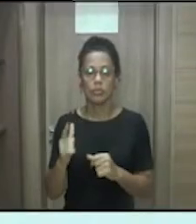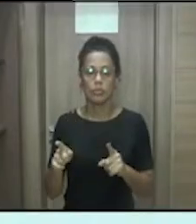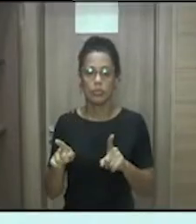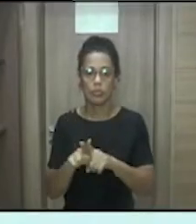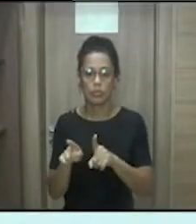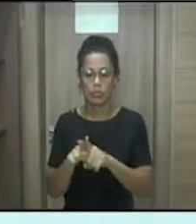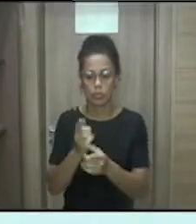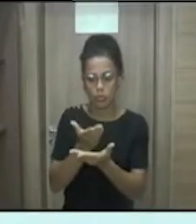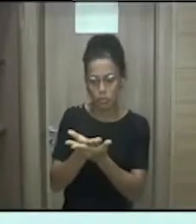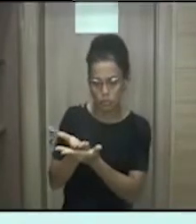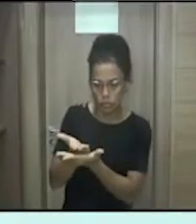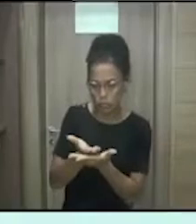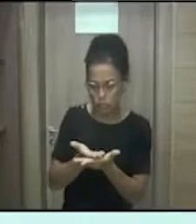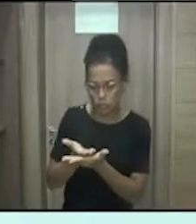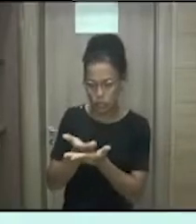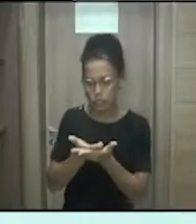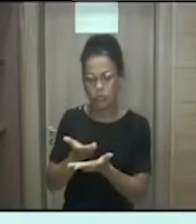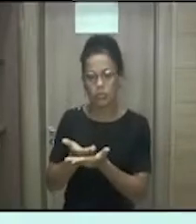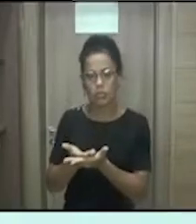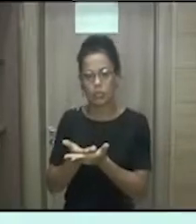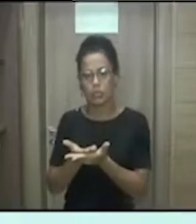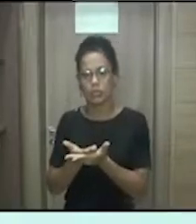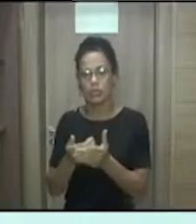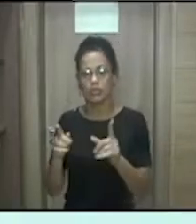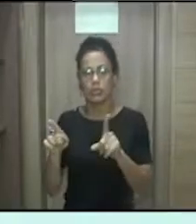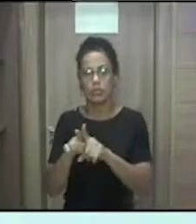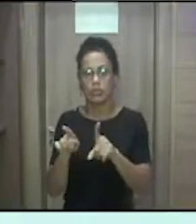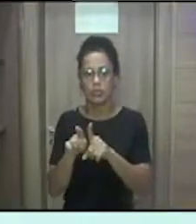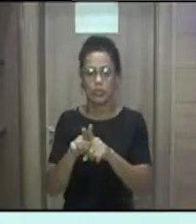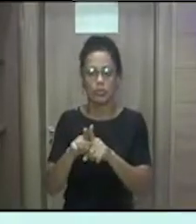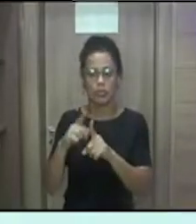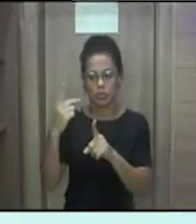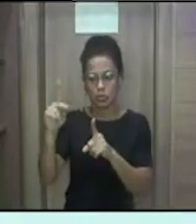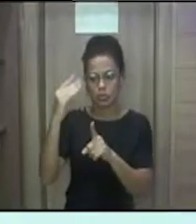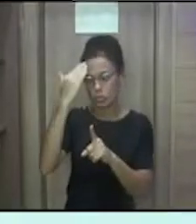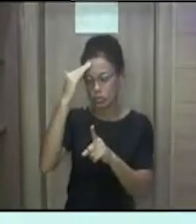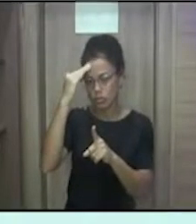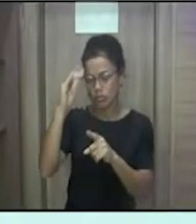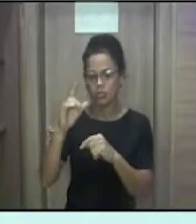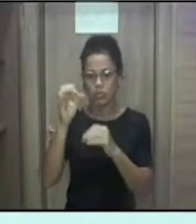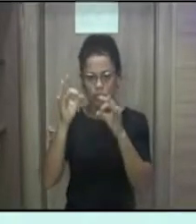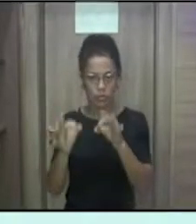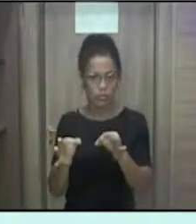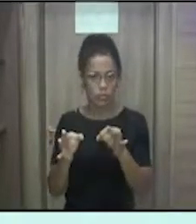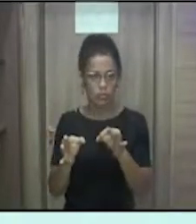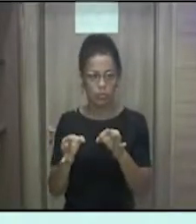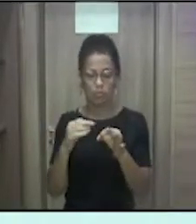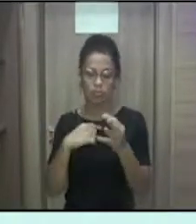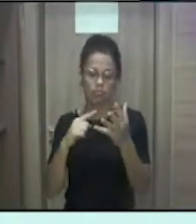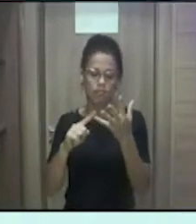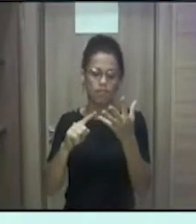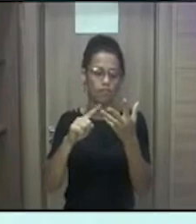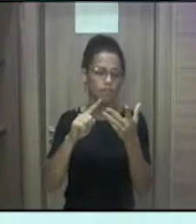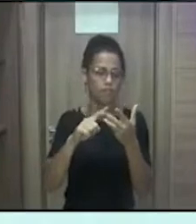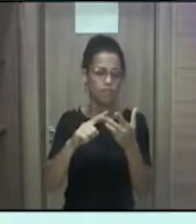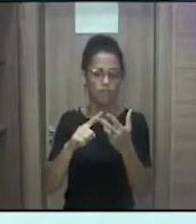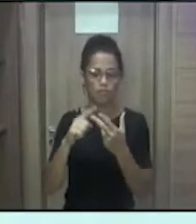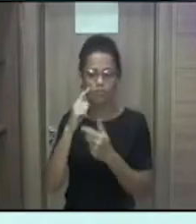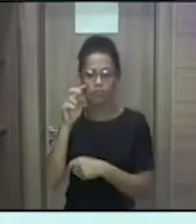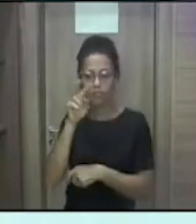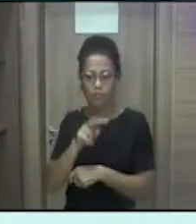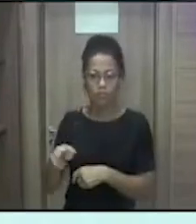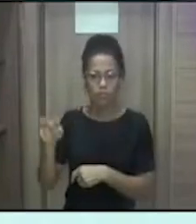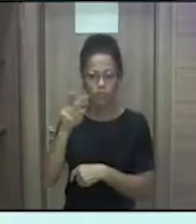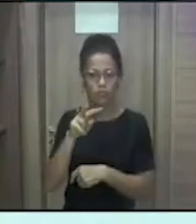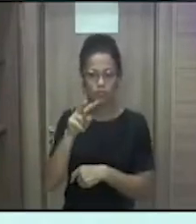estudos, inclusive a importância dos estudos de caso para revelar em profundidade questões que não seriam vistas, né, se